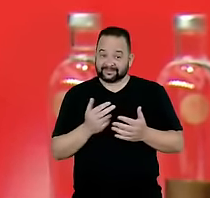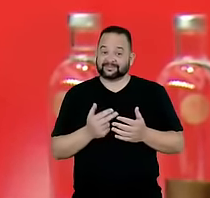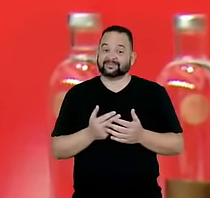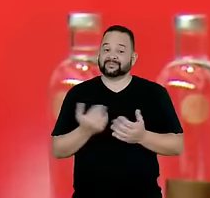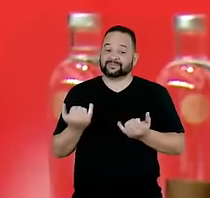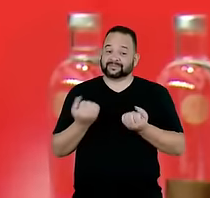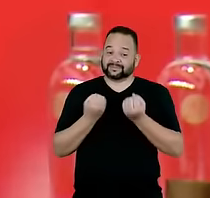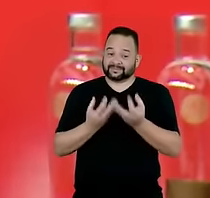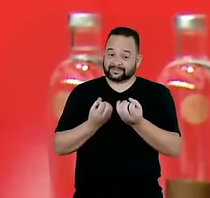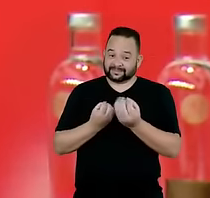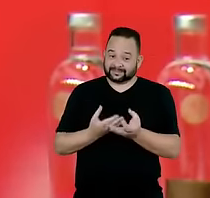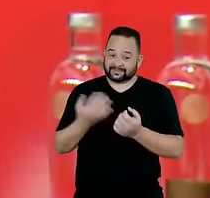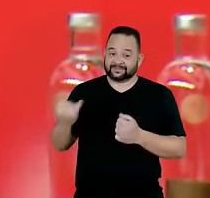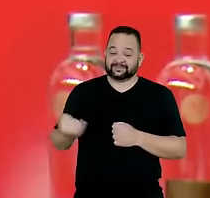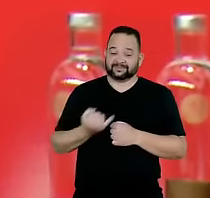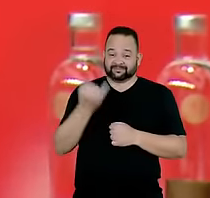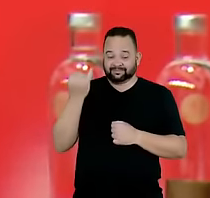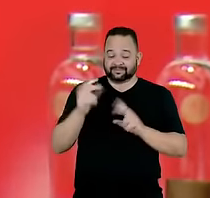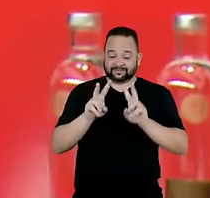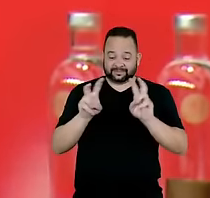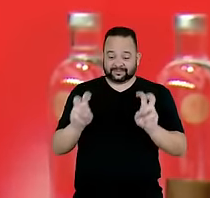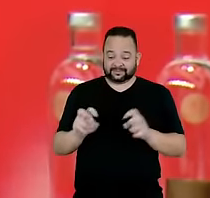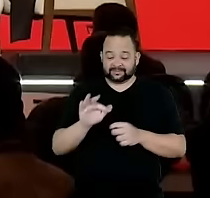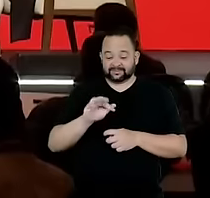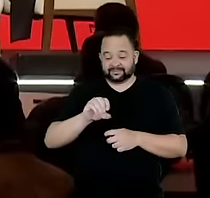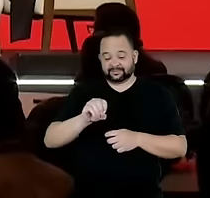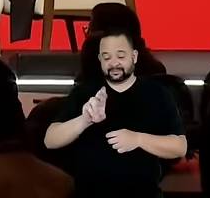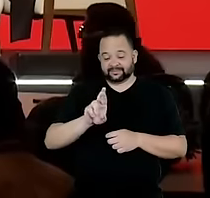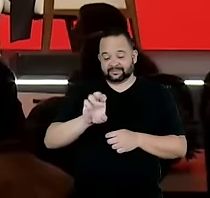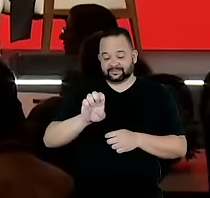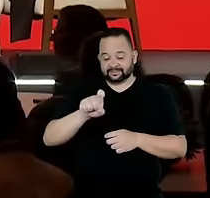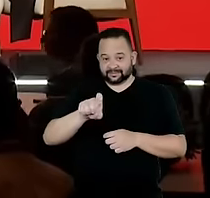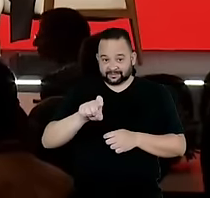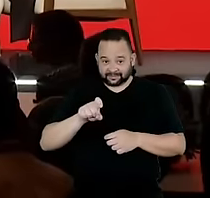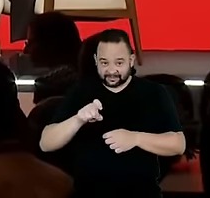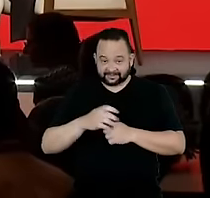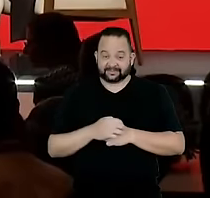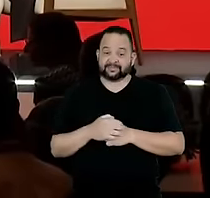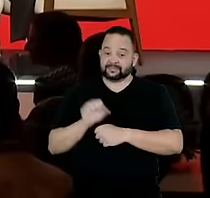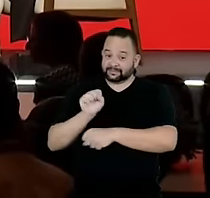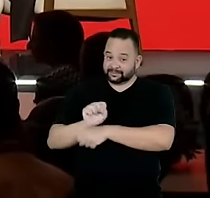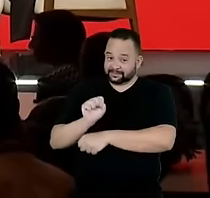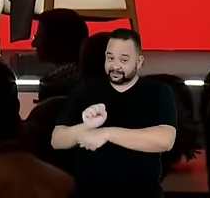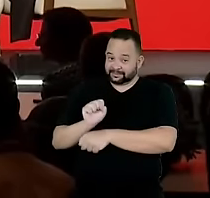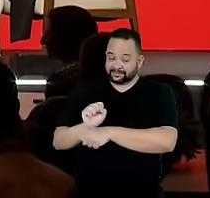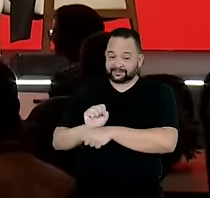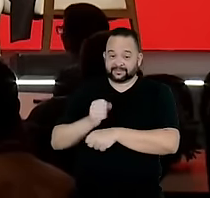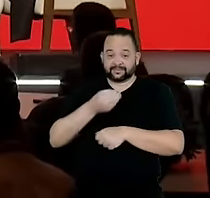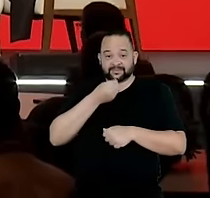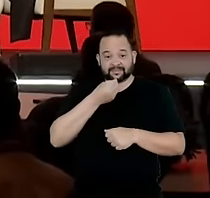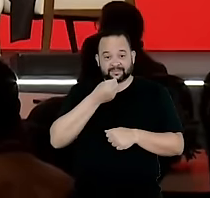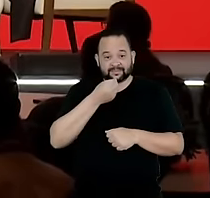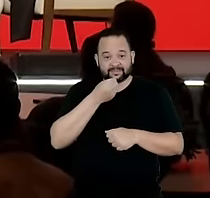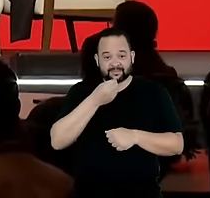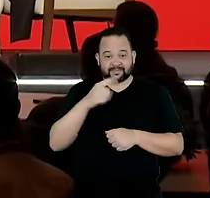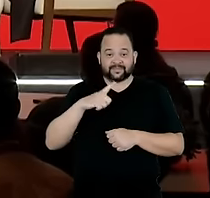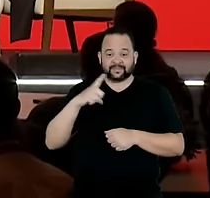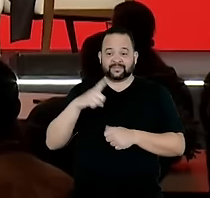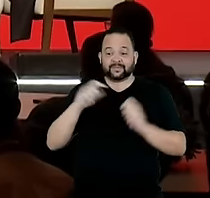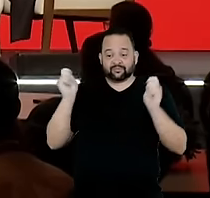o tema do Forex e eu vim aguardando a oportunidade de poder ter um voto para falar um pouco sobre